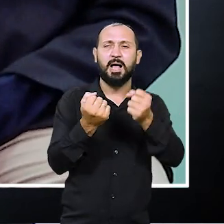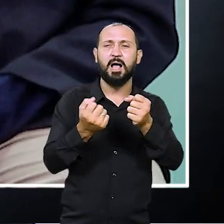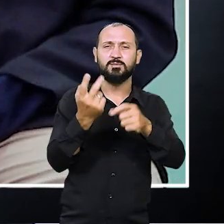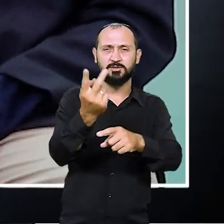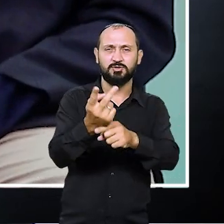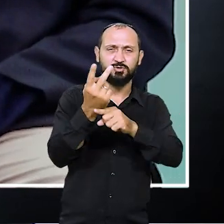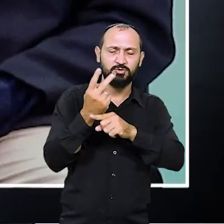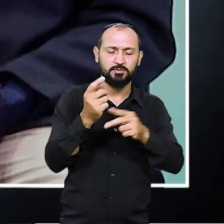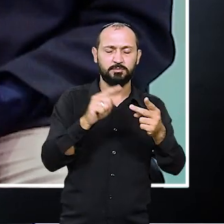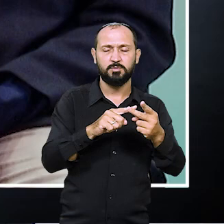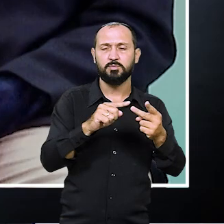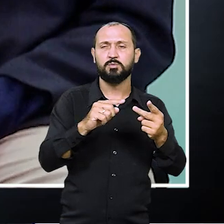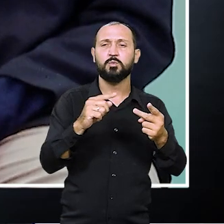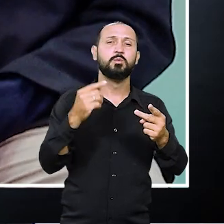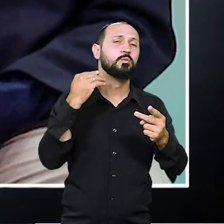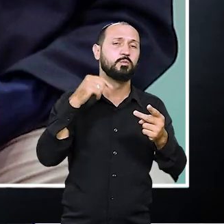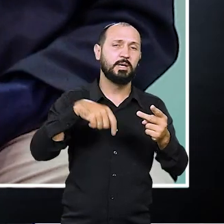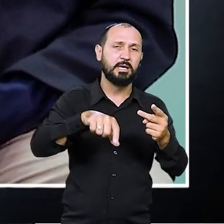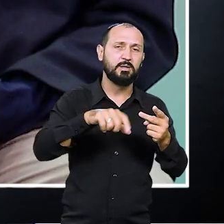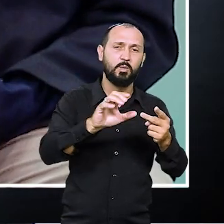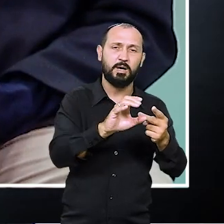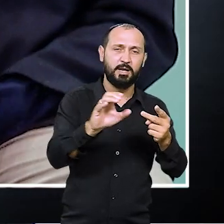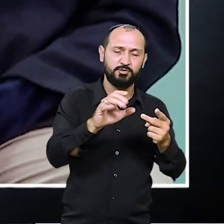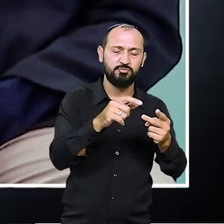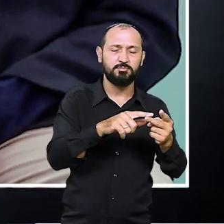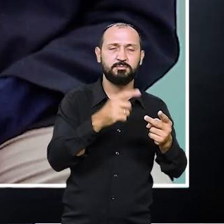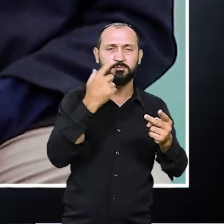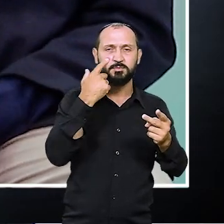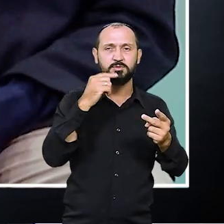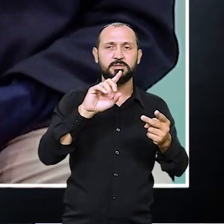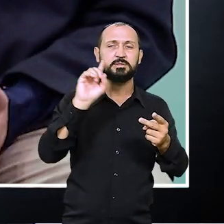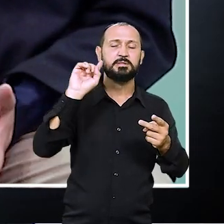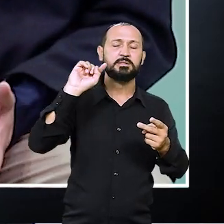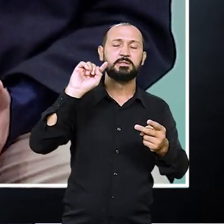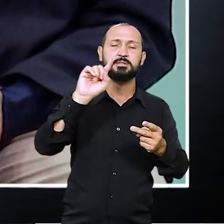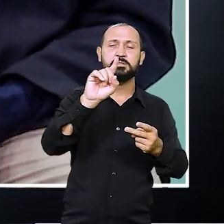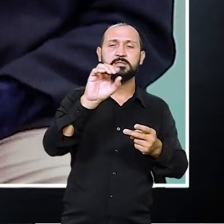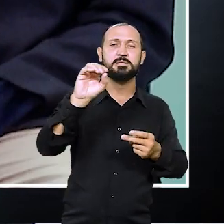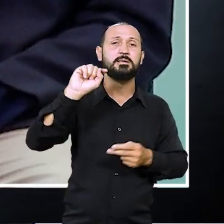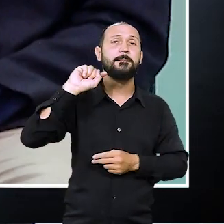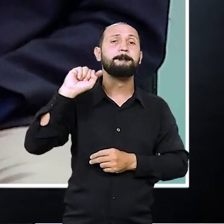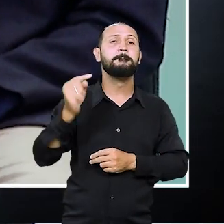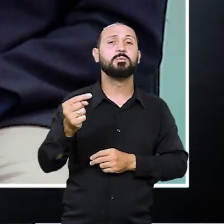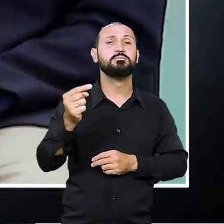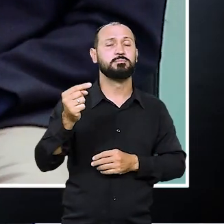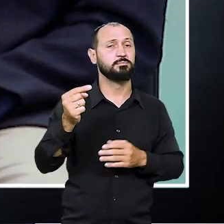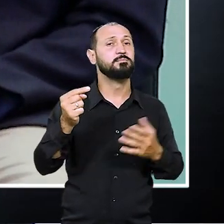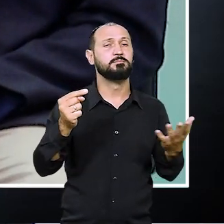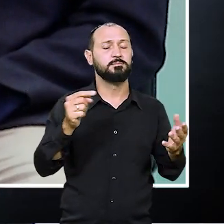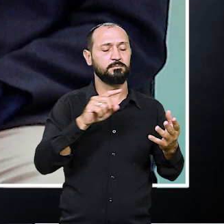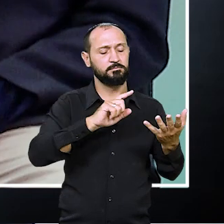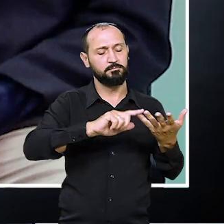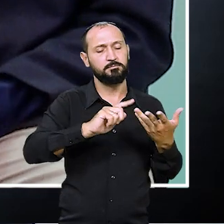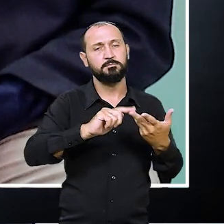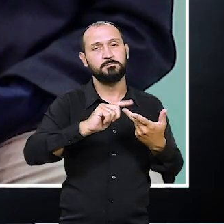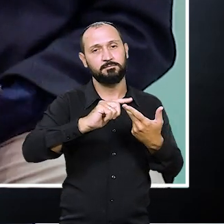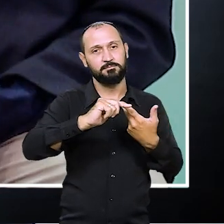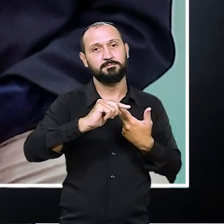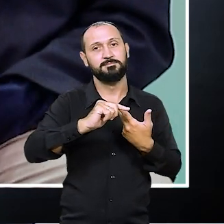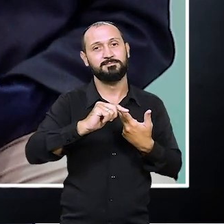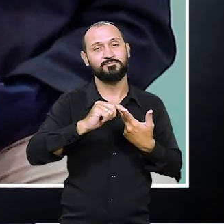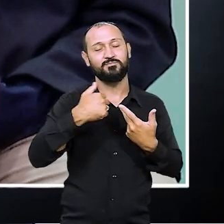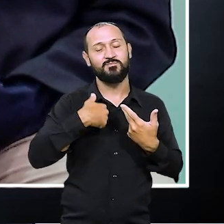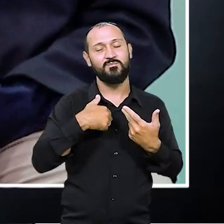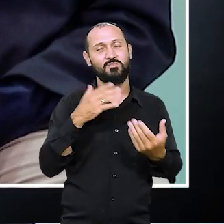financiamento, no cartão de crédito, até dívidas de mais de R$100.000. Então, tudo isso são fatores